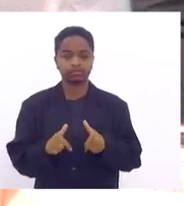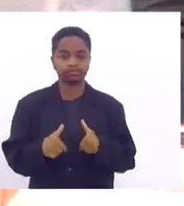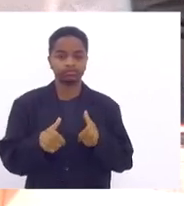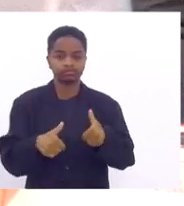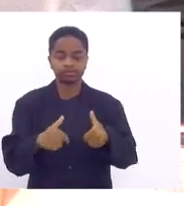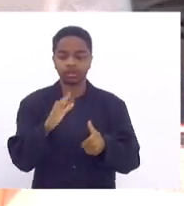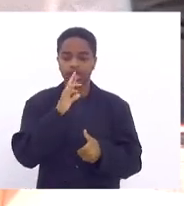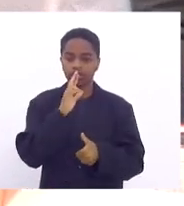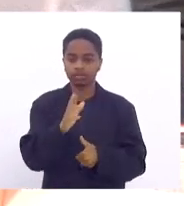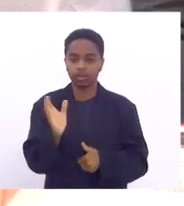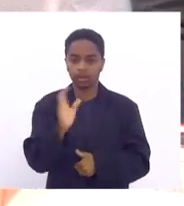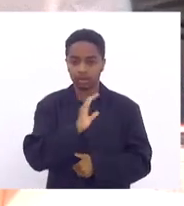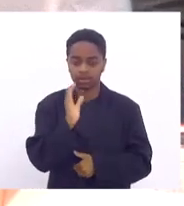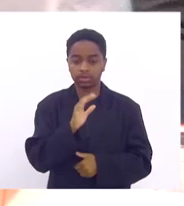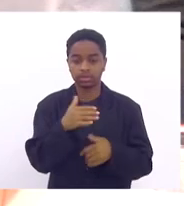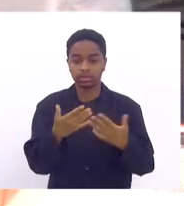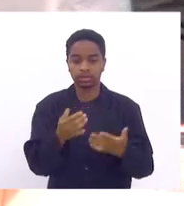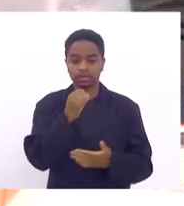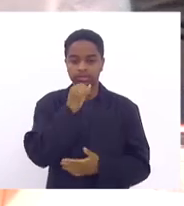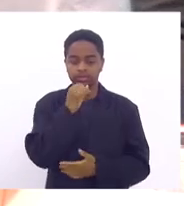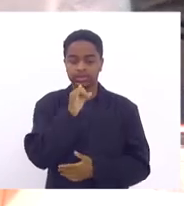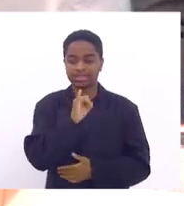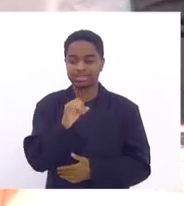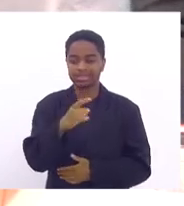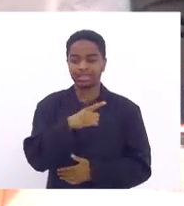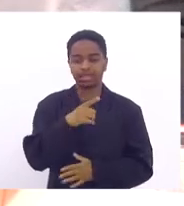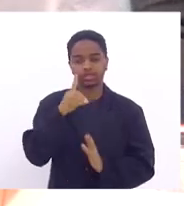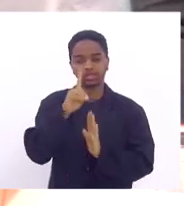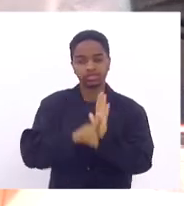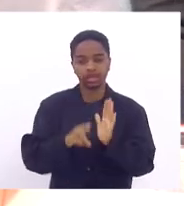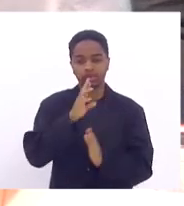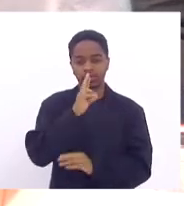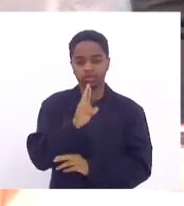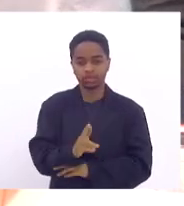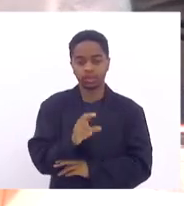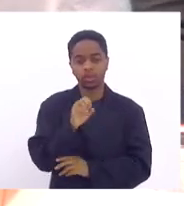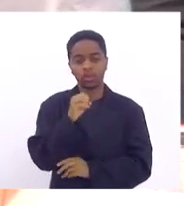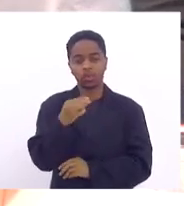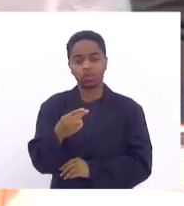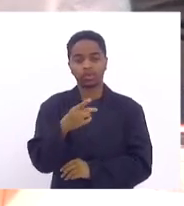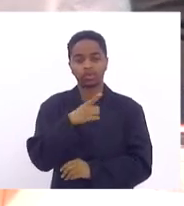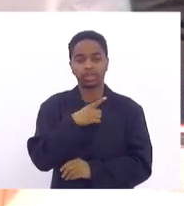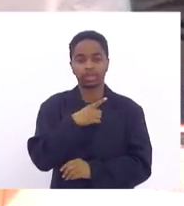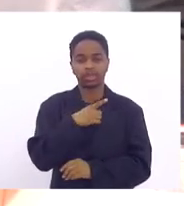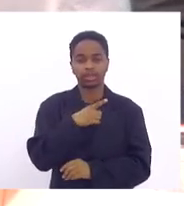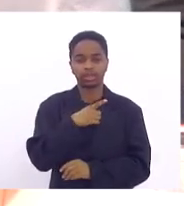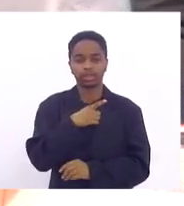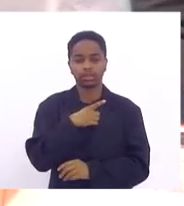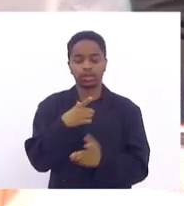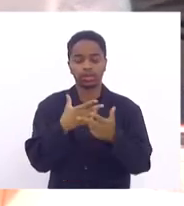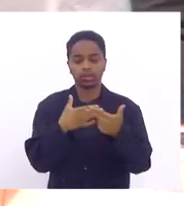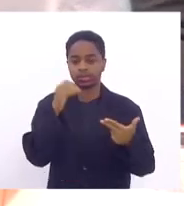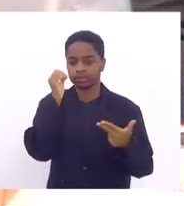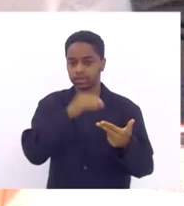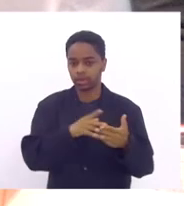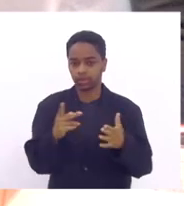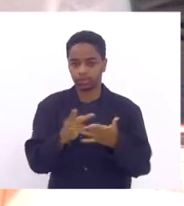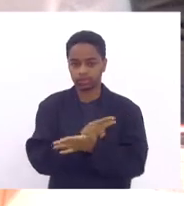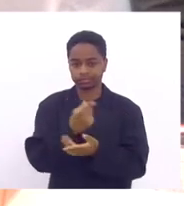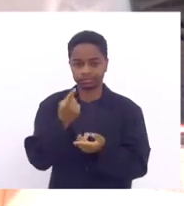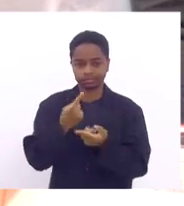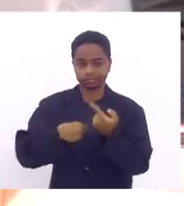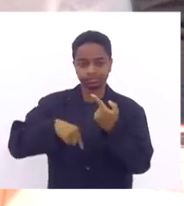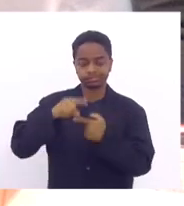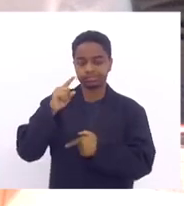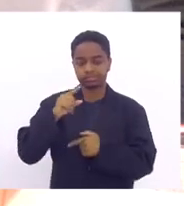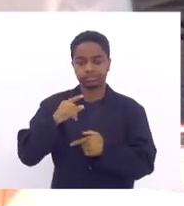respostas então quando tem um um direito de resposta quando tem alguma coisa abusiva ou que ultrapassa os limites